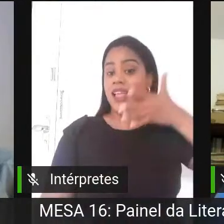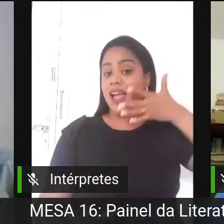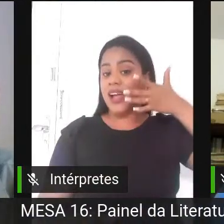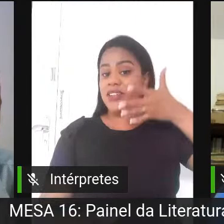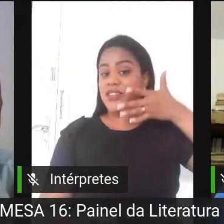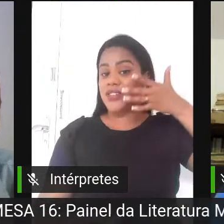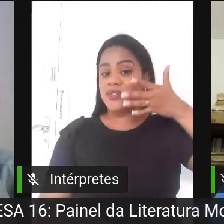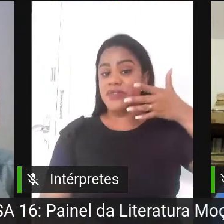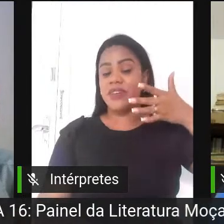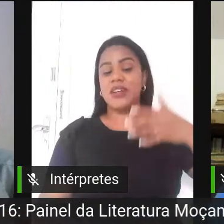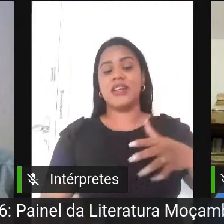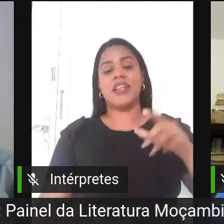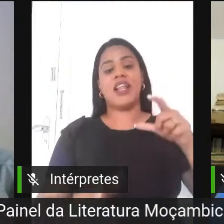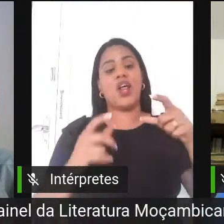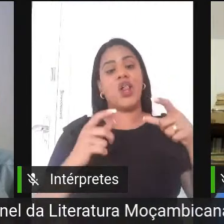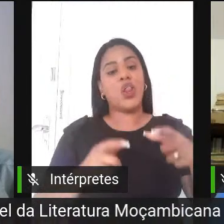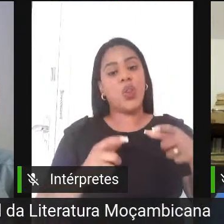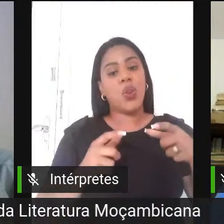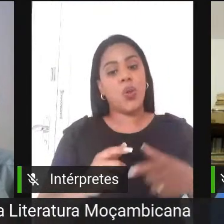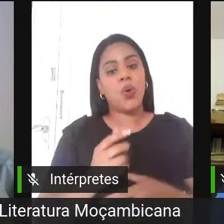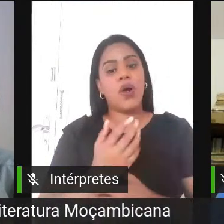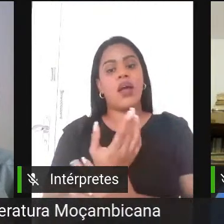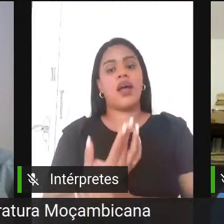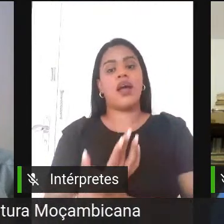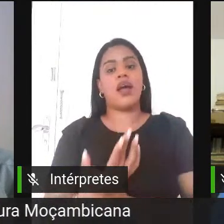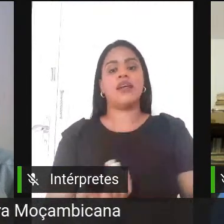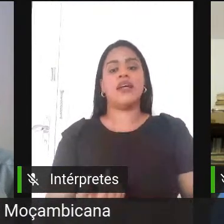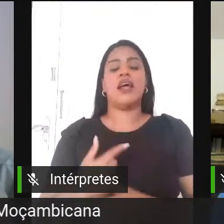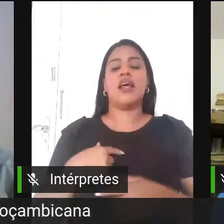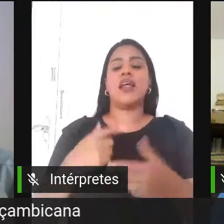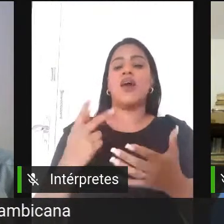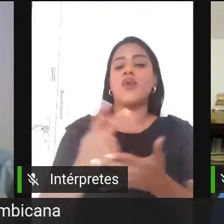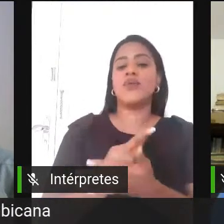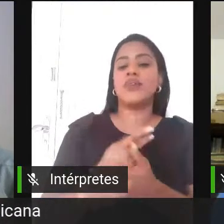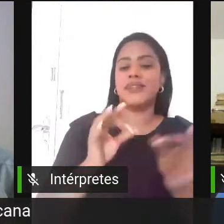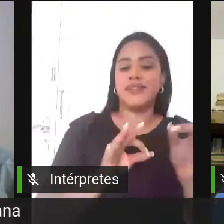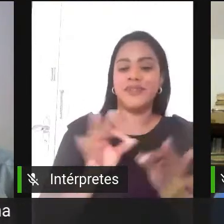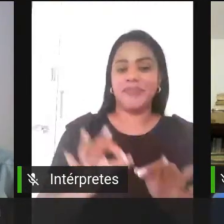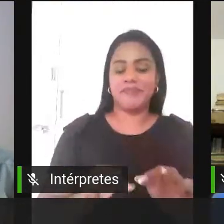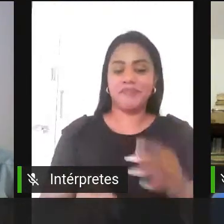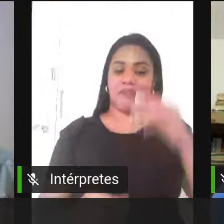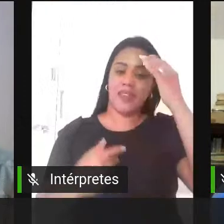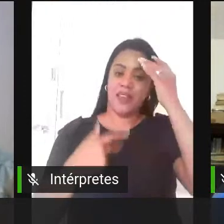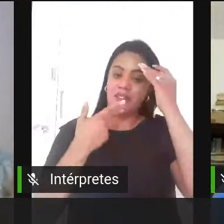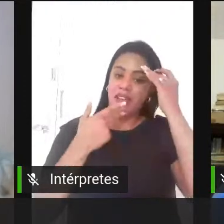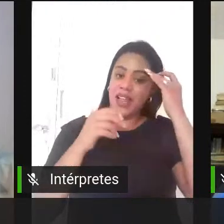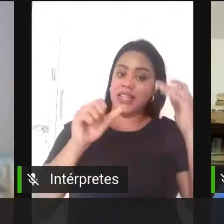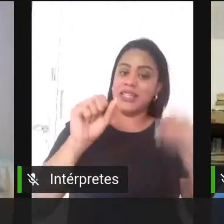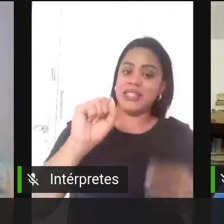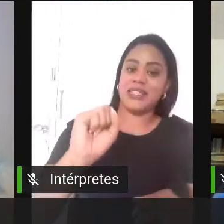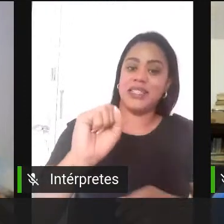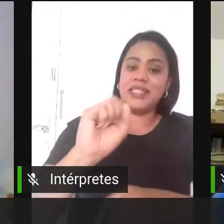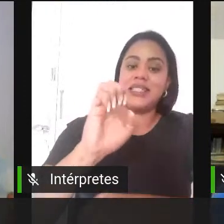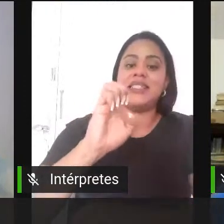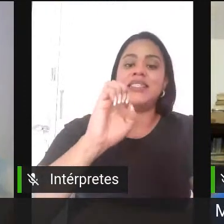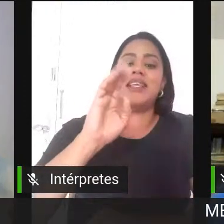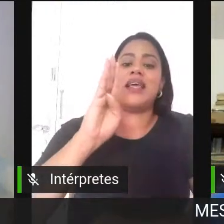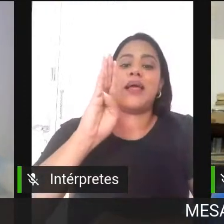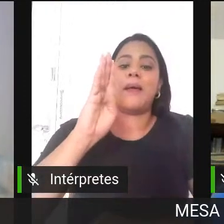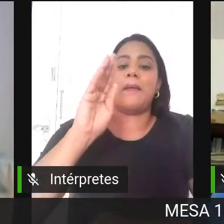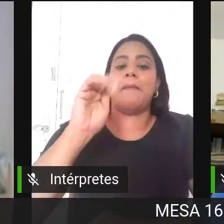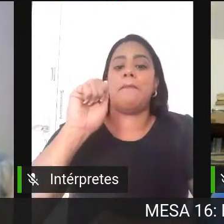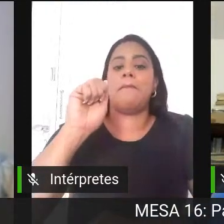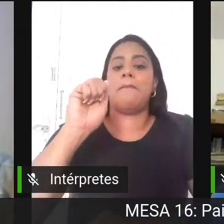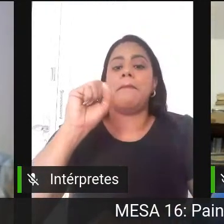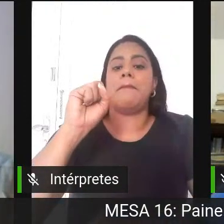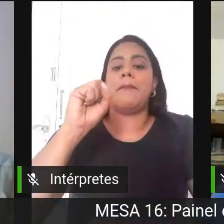as circunstâncias, até porque ali que a Sebastião, para quem conhece, De Terra, Vento e Fogo, por exemplo, dá-nos uma paisagem